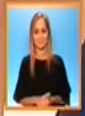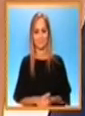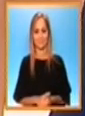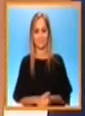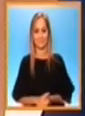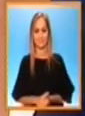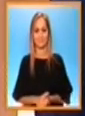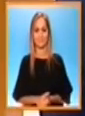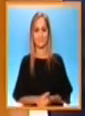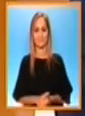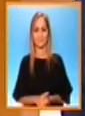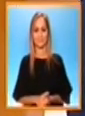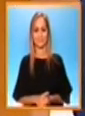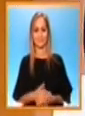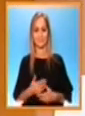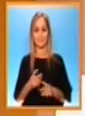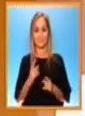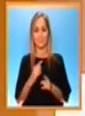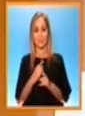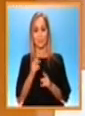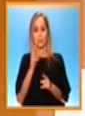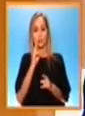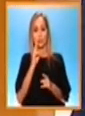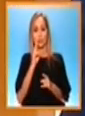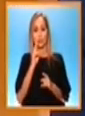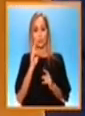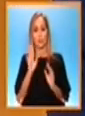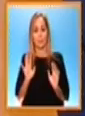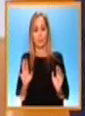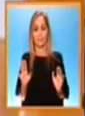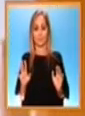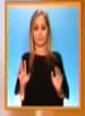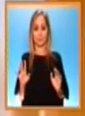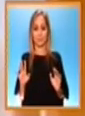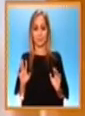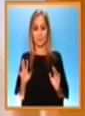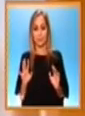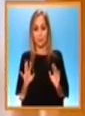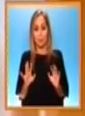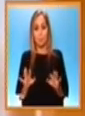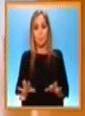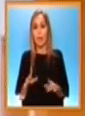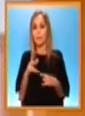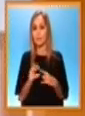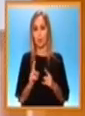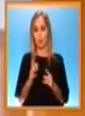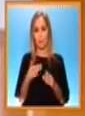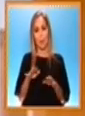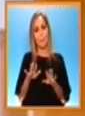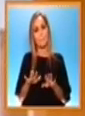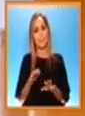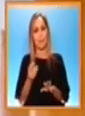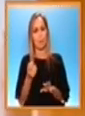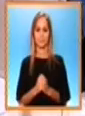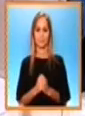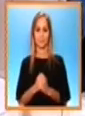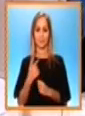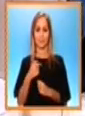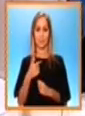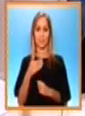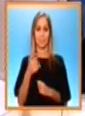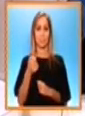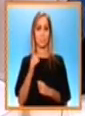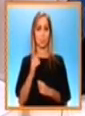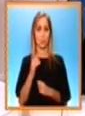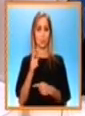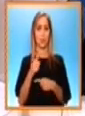Já. Bom, e porque. Desculpem, vamos só fazer aqui um curtíssimo, não é um intervalo. Já para perceber, é porque no ano de aniversário. Século